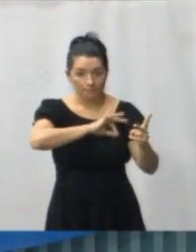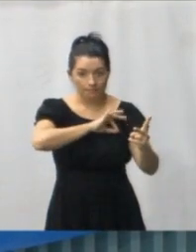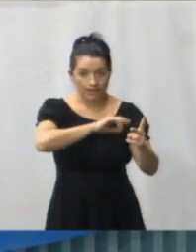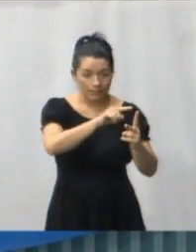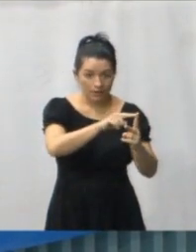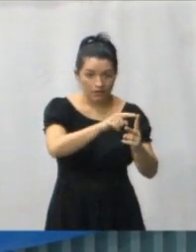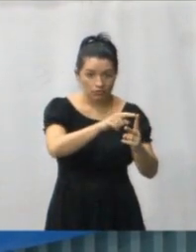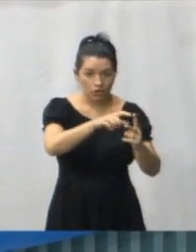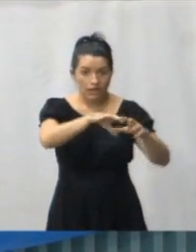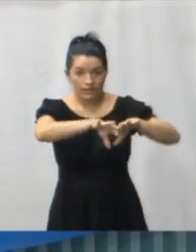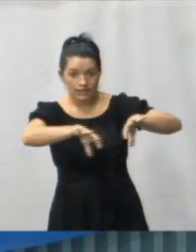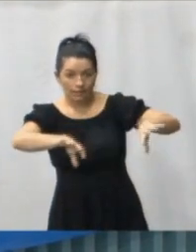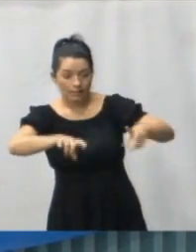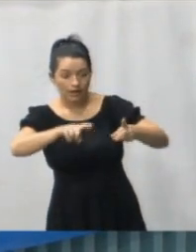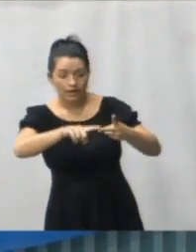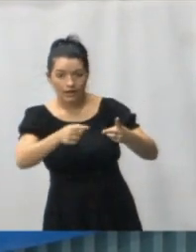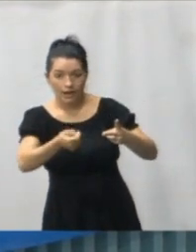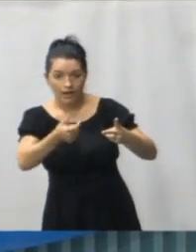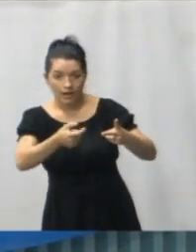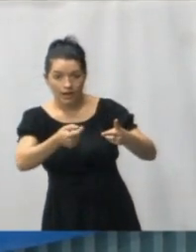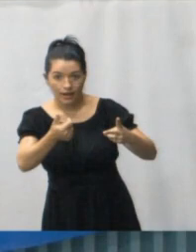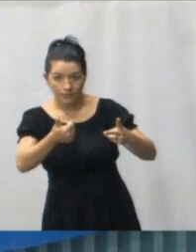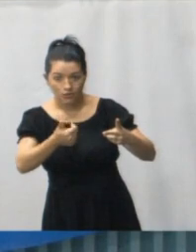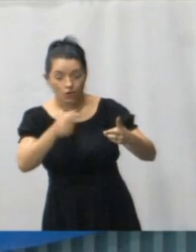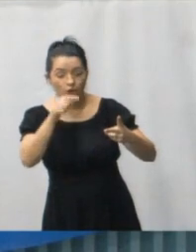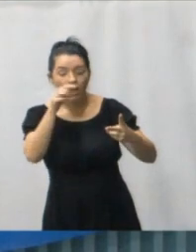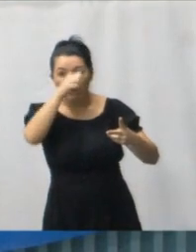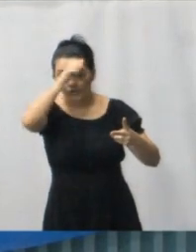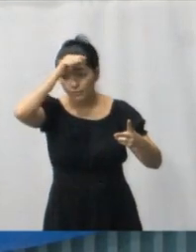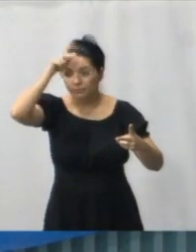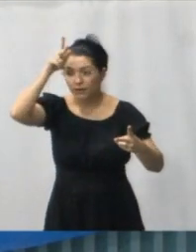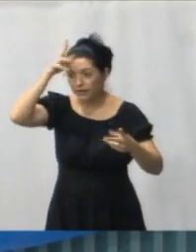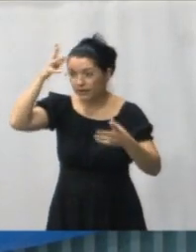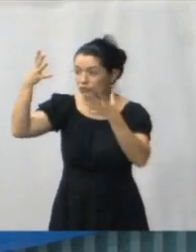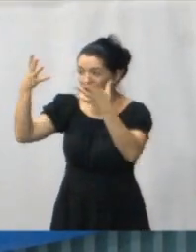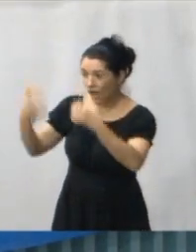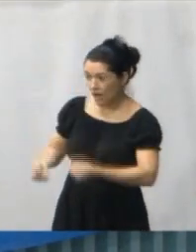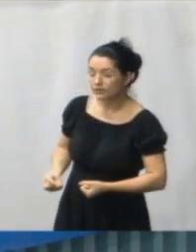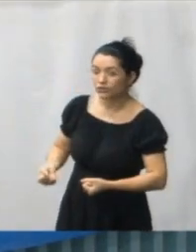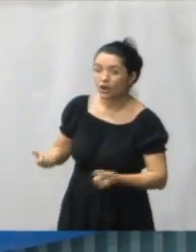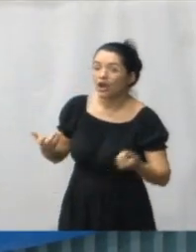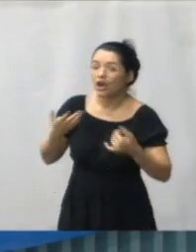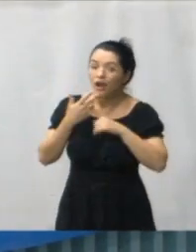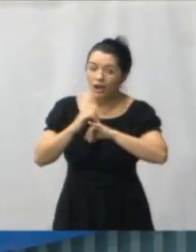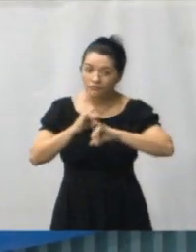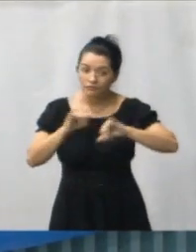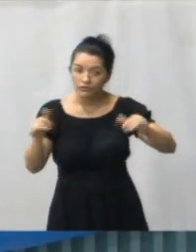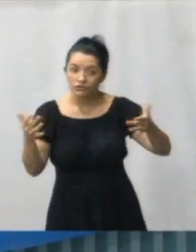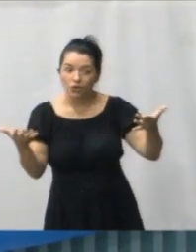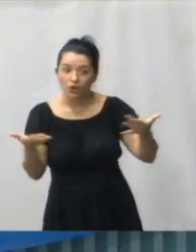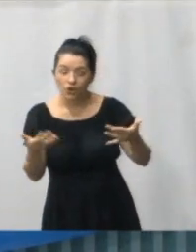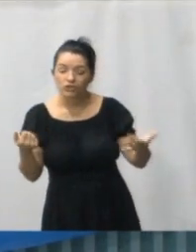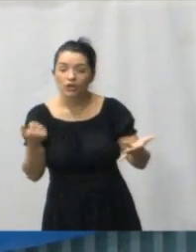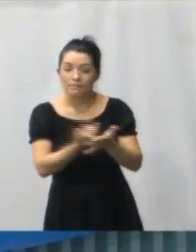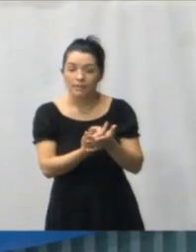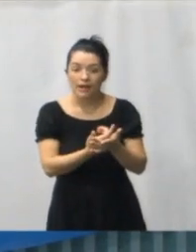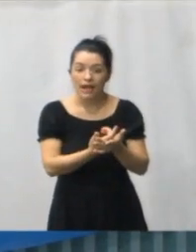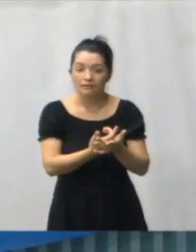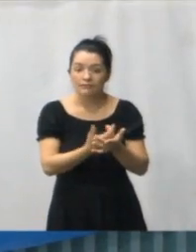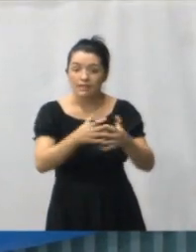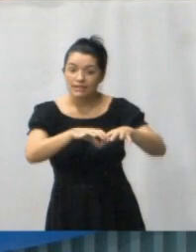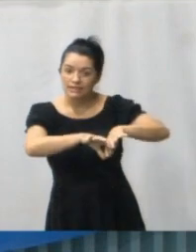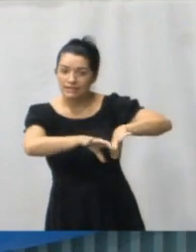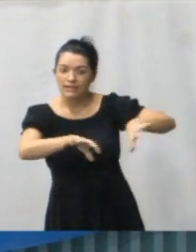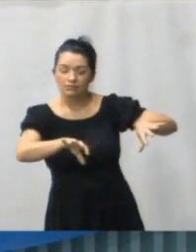abono. E aí o prefeito ouviu essa casa de leis e disse hoje que será feito sim uma folha suplementar, não havendo esse desconto.